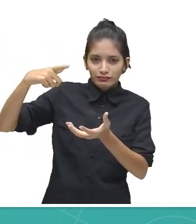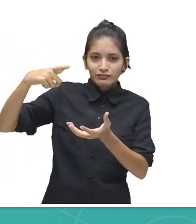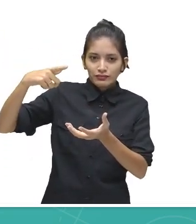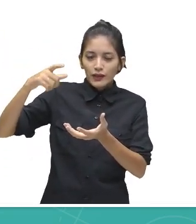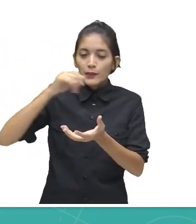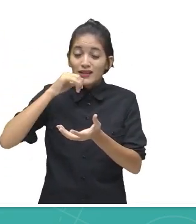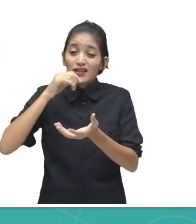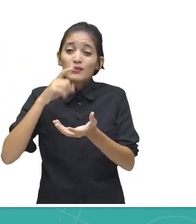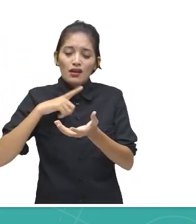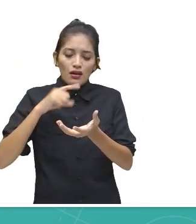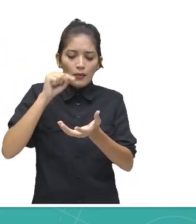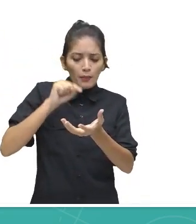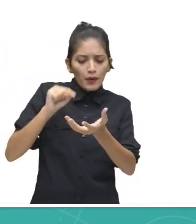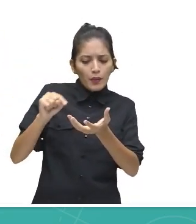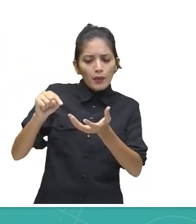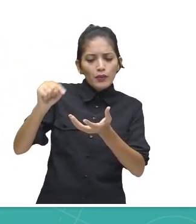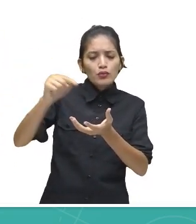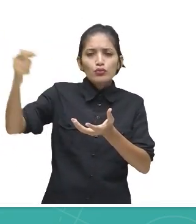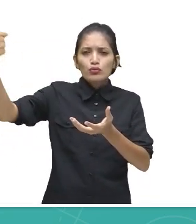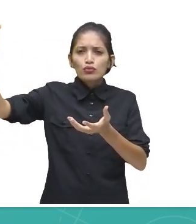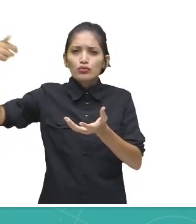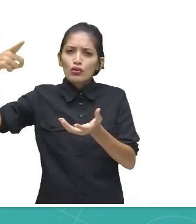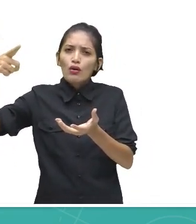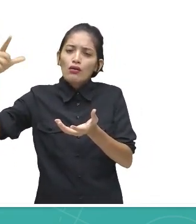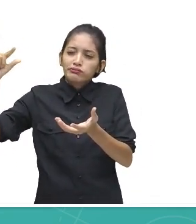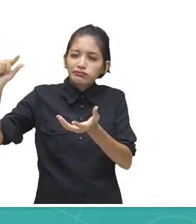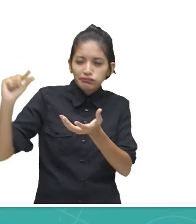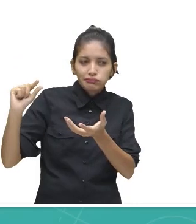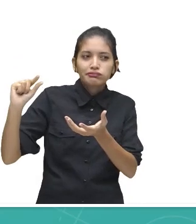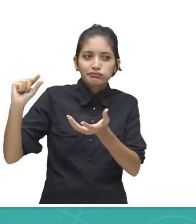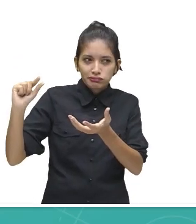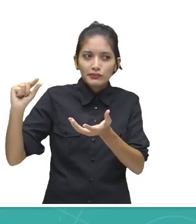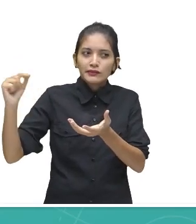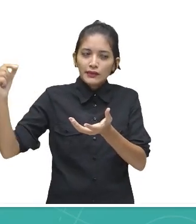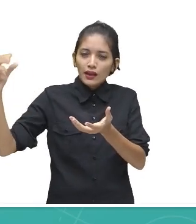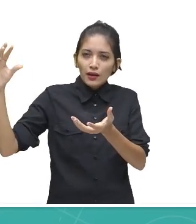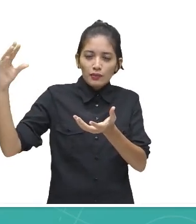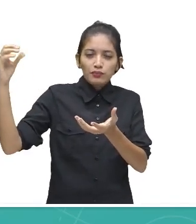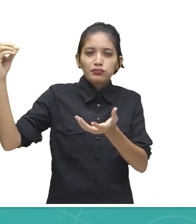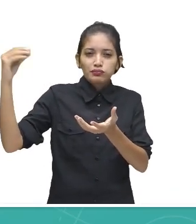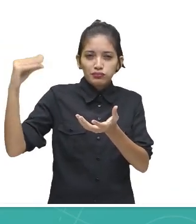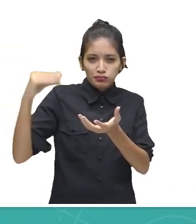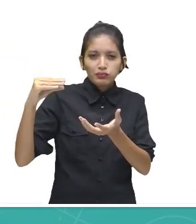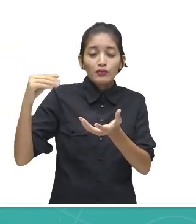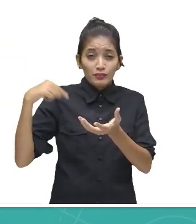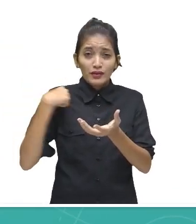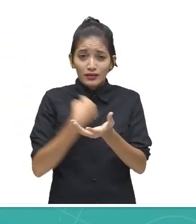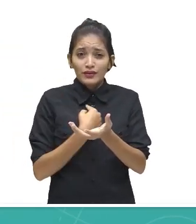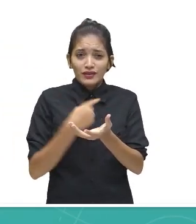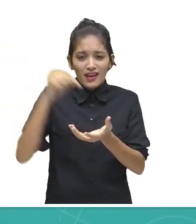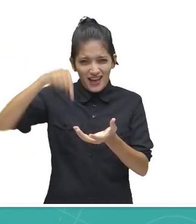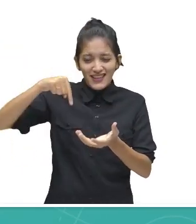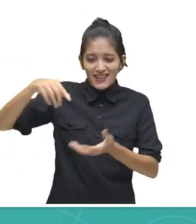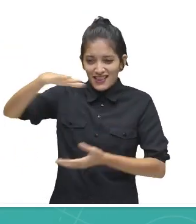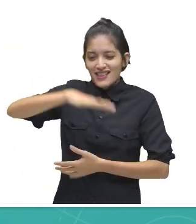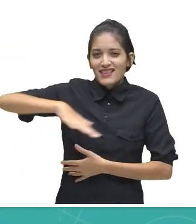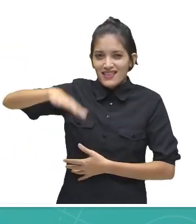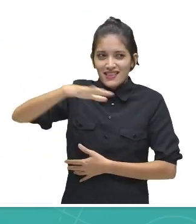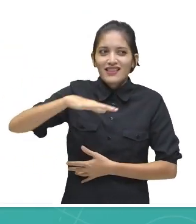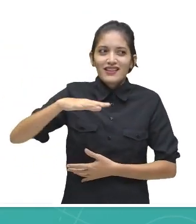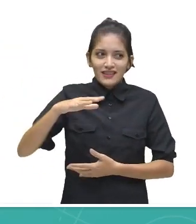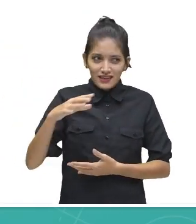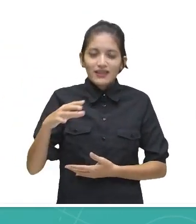Tem lugares onde a força do Sol, por incrível que pareça, ela é um pouco menor do que, por exemplo, para nós aqui, Para a região amazônica, onde